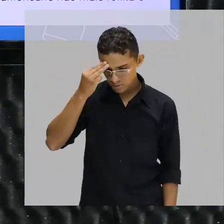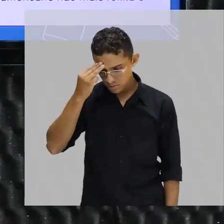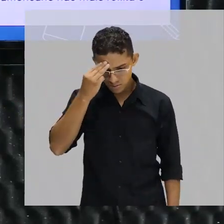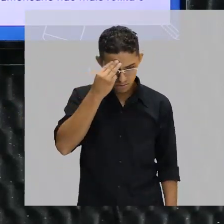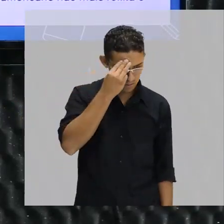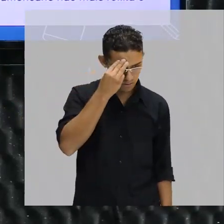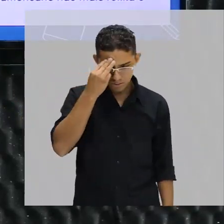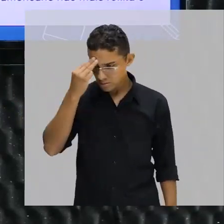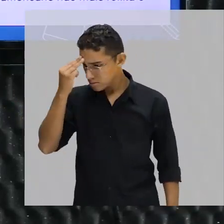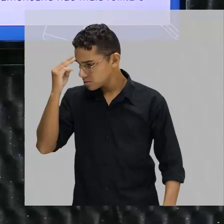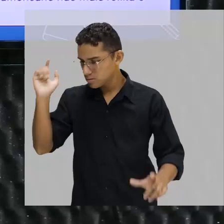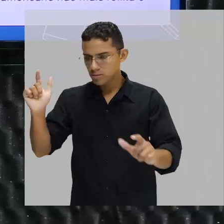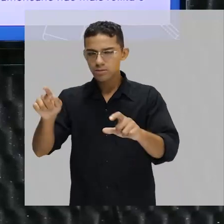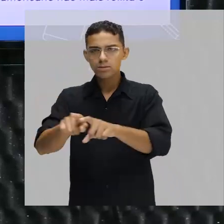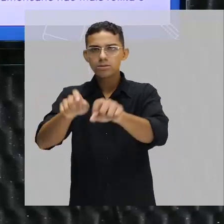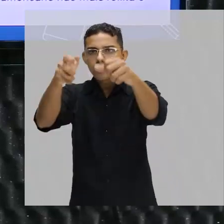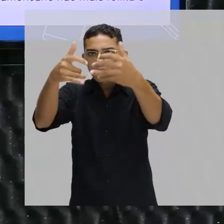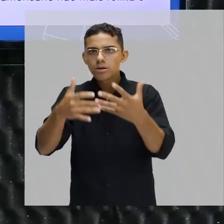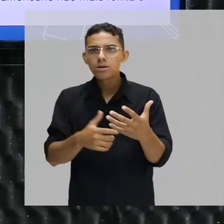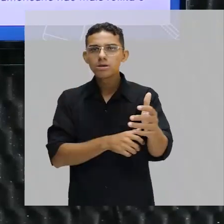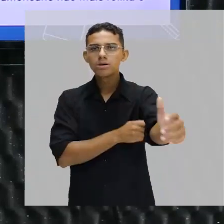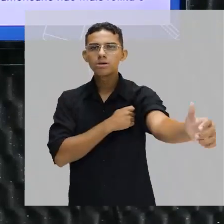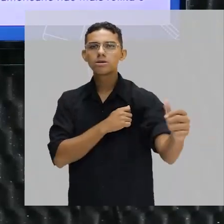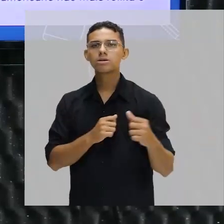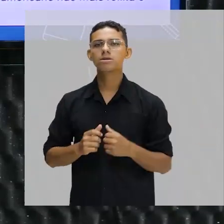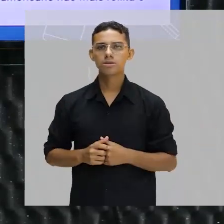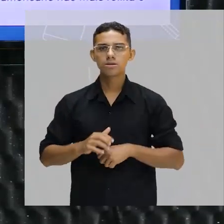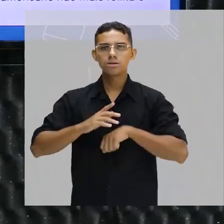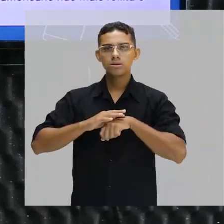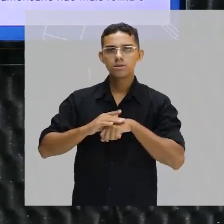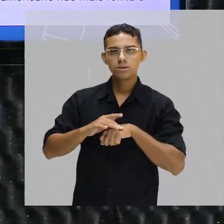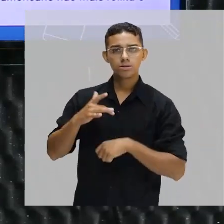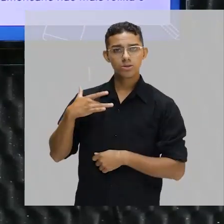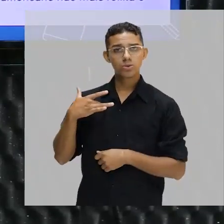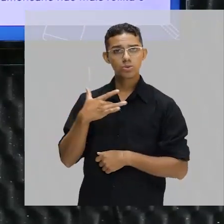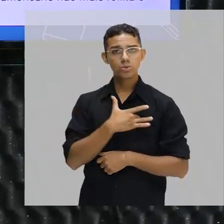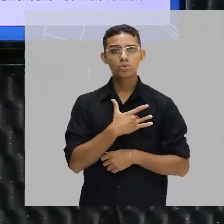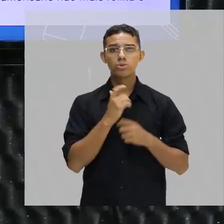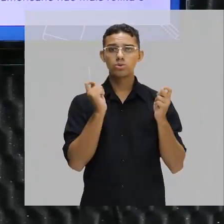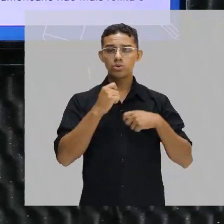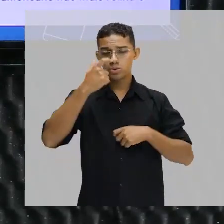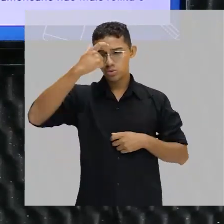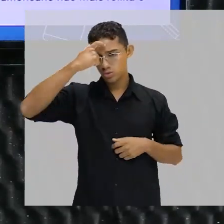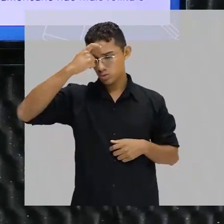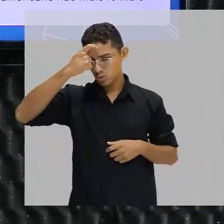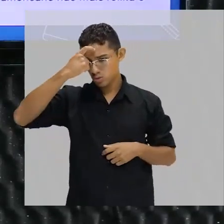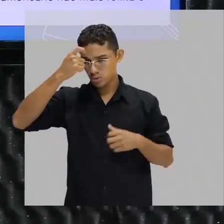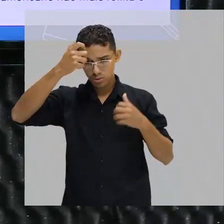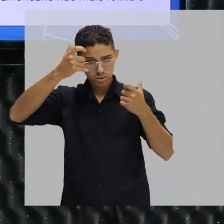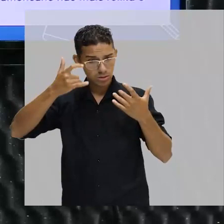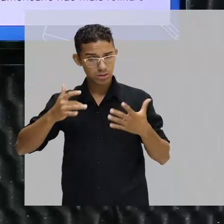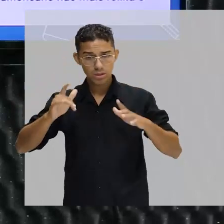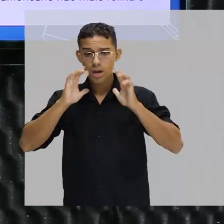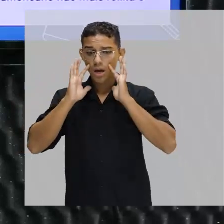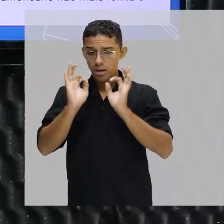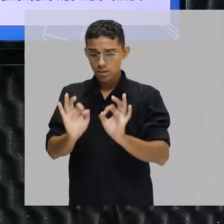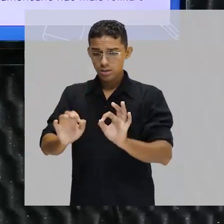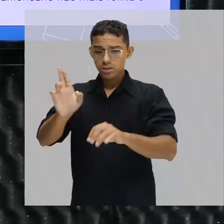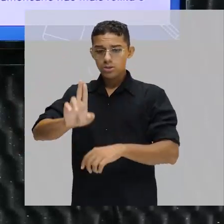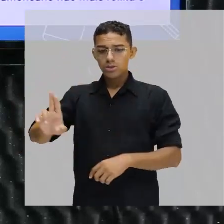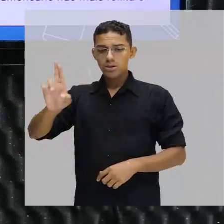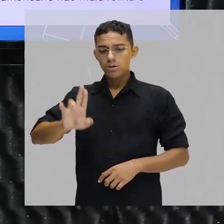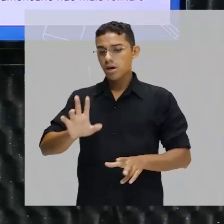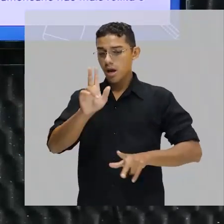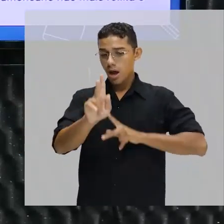análise sobre a saúde mental dentro desse personagem. Outra coisa que me chamou bastante atenção é quando ela usa assim, ó,